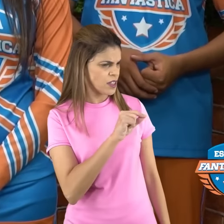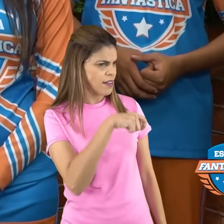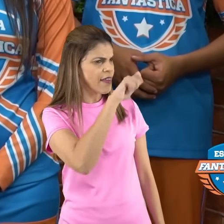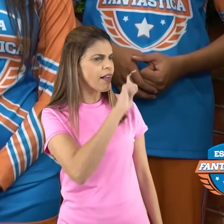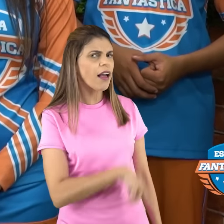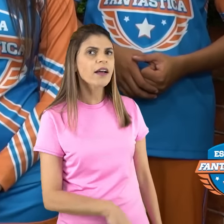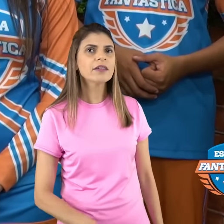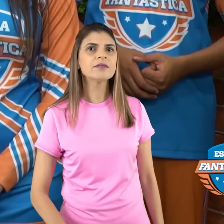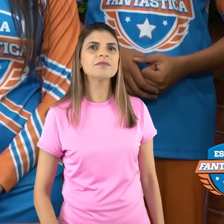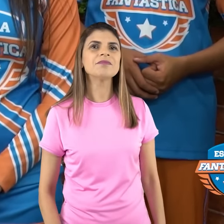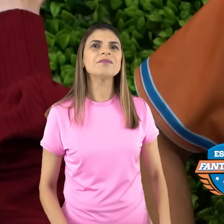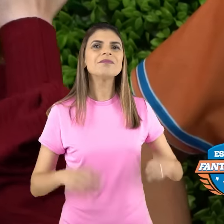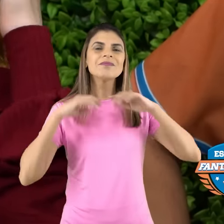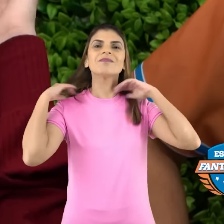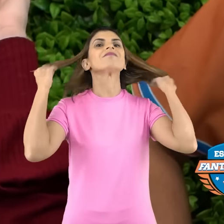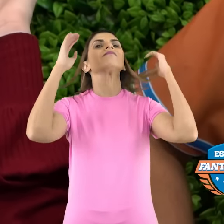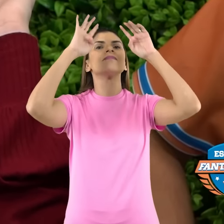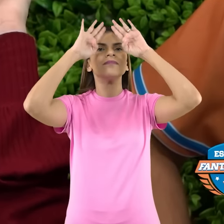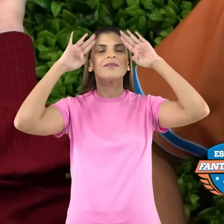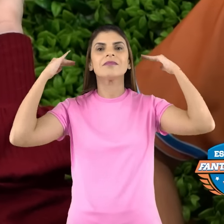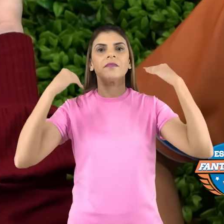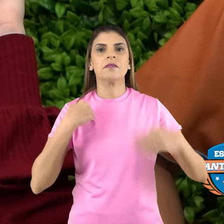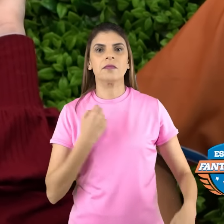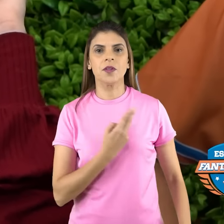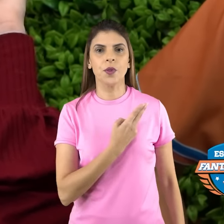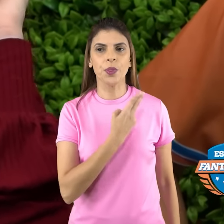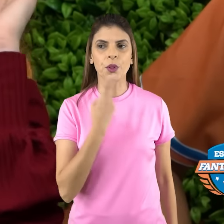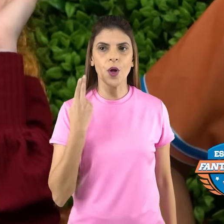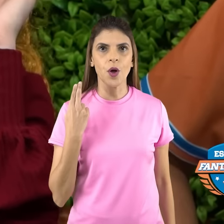você? Meu nome é...